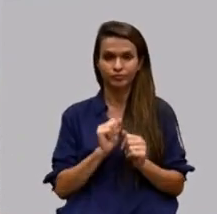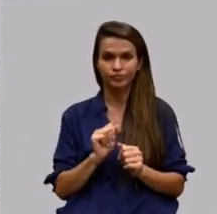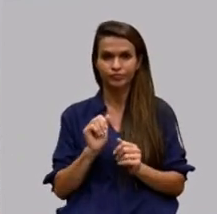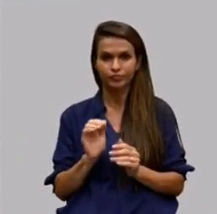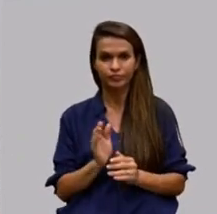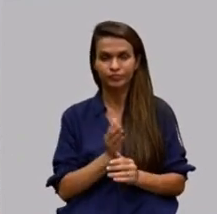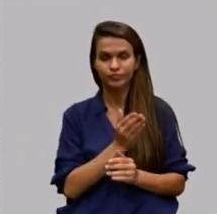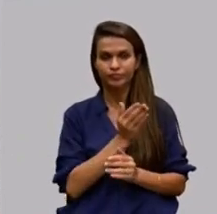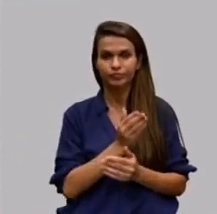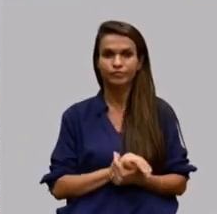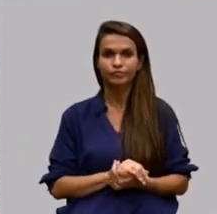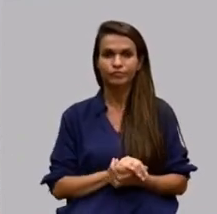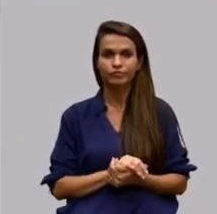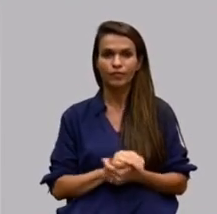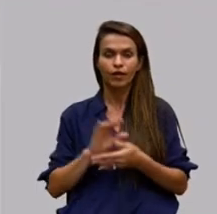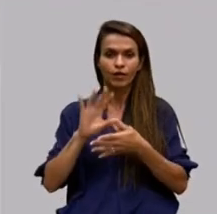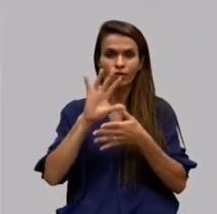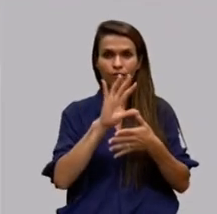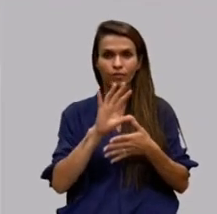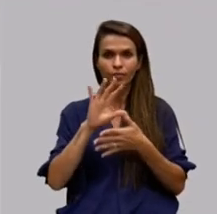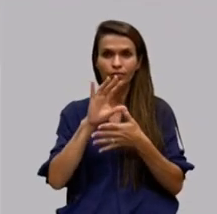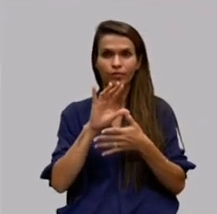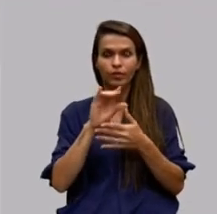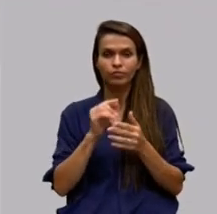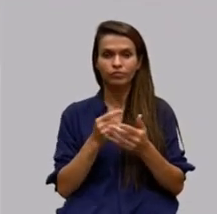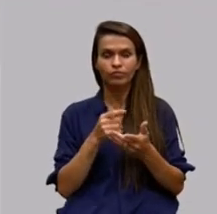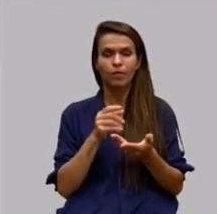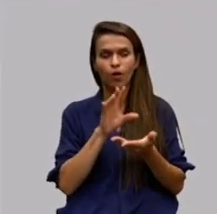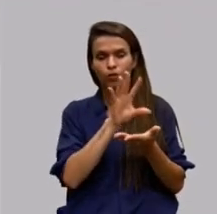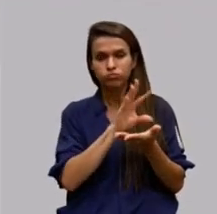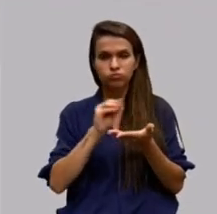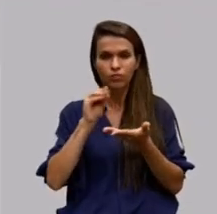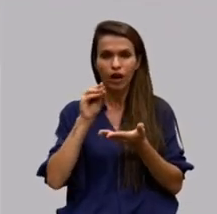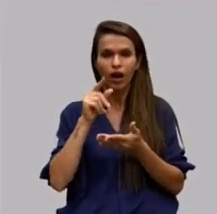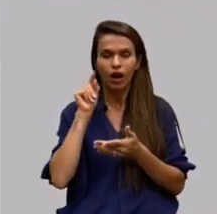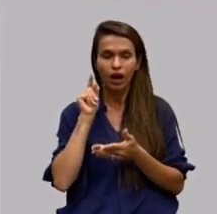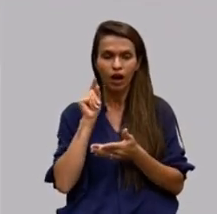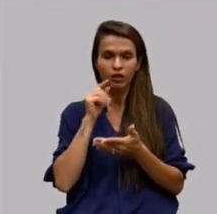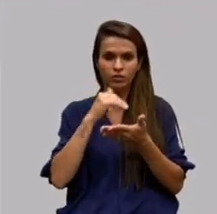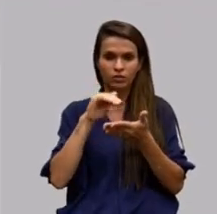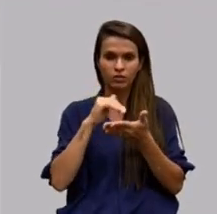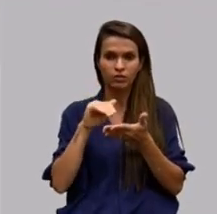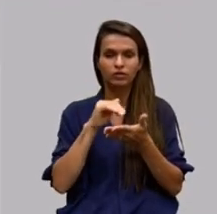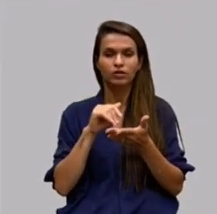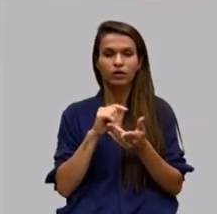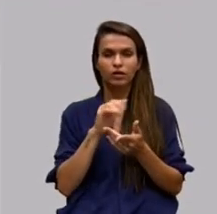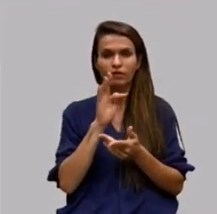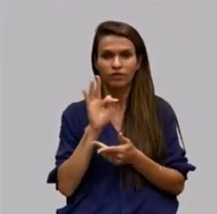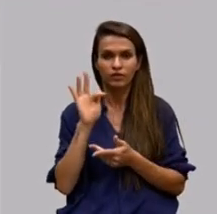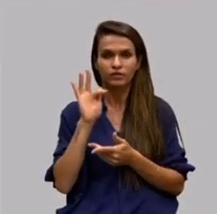só um mapa para mostrar de onde eu extraí, lá da Secretaria da Fazenda, né, uma fotografia. Vai em frente, por